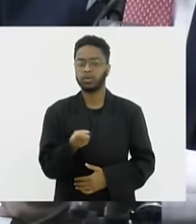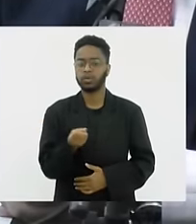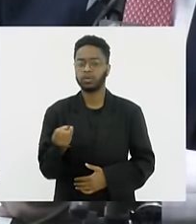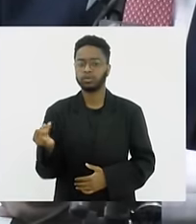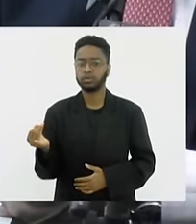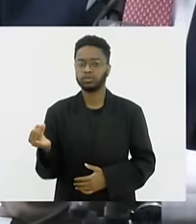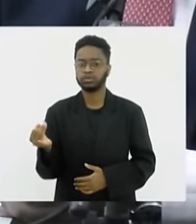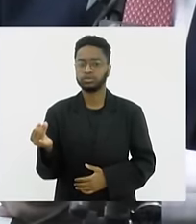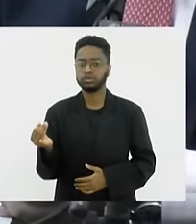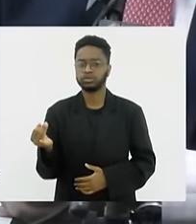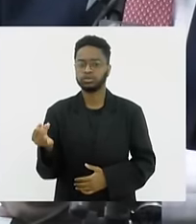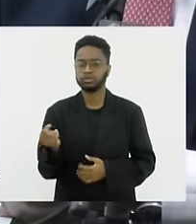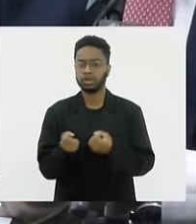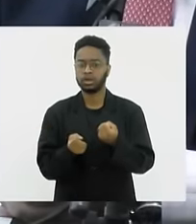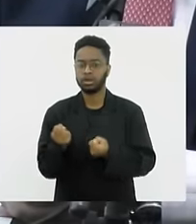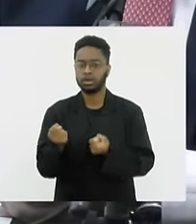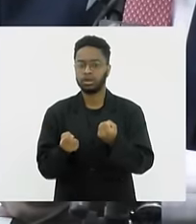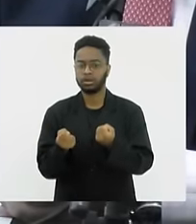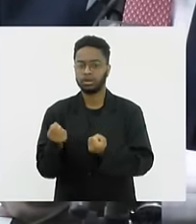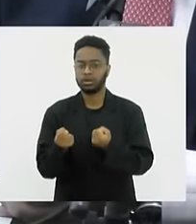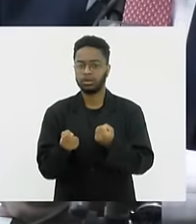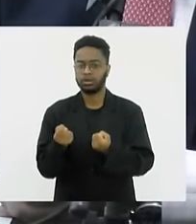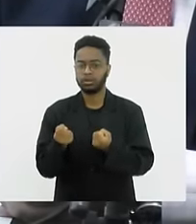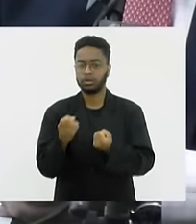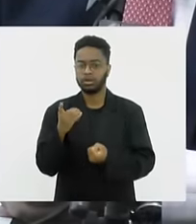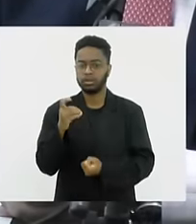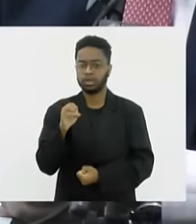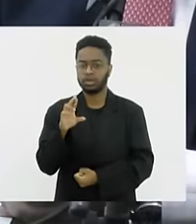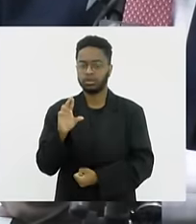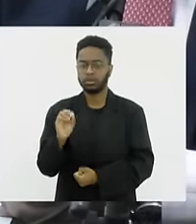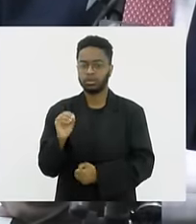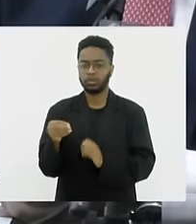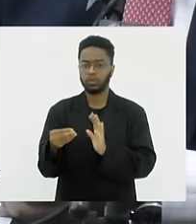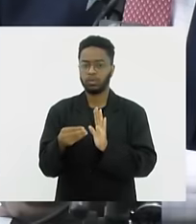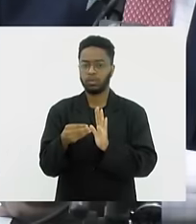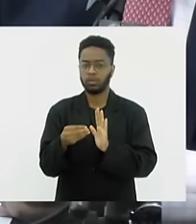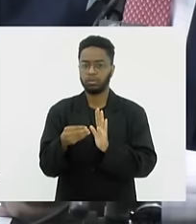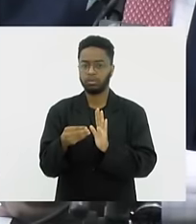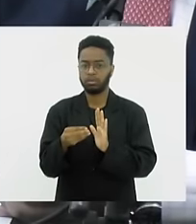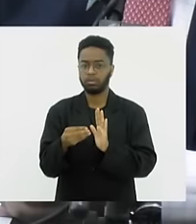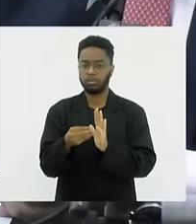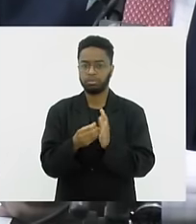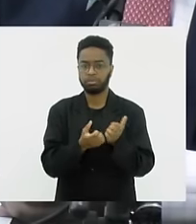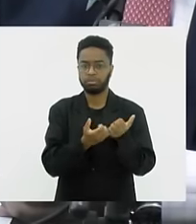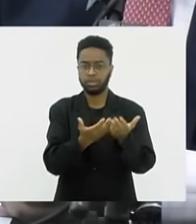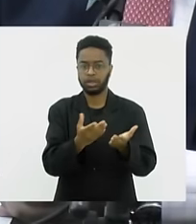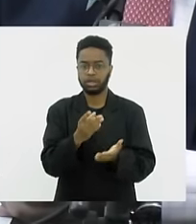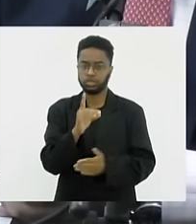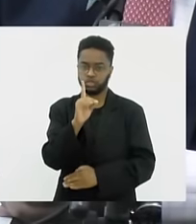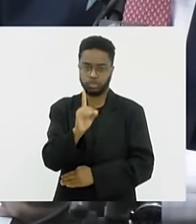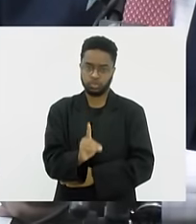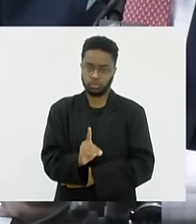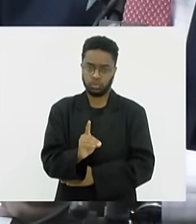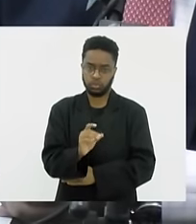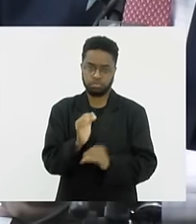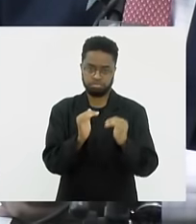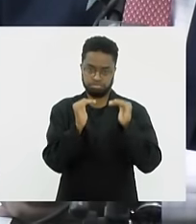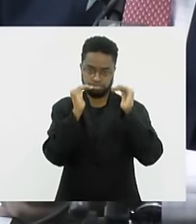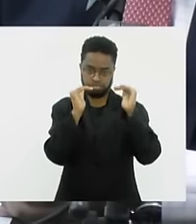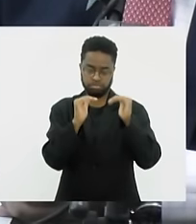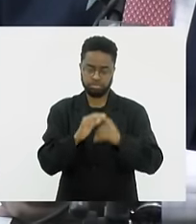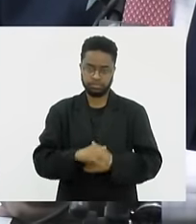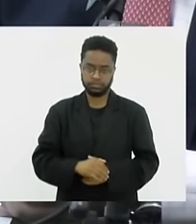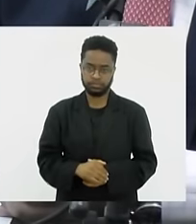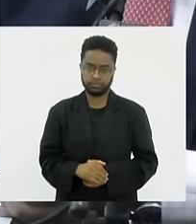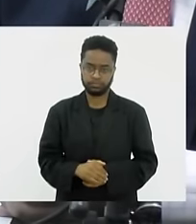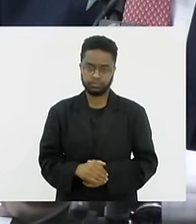quantos veículos o Detro locou para diretores, enfim, para o alto escalão